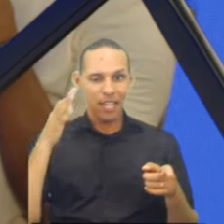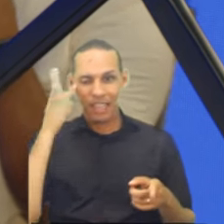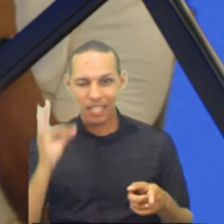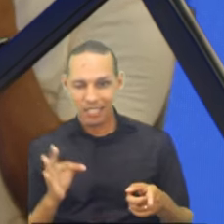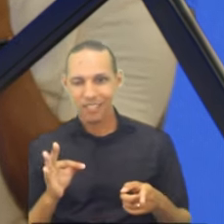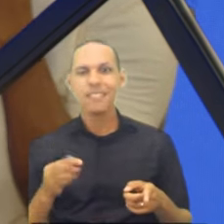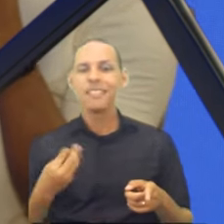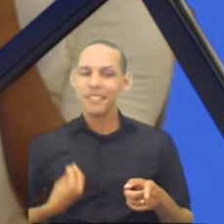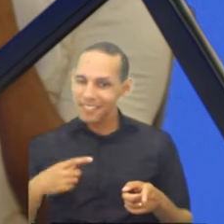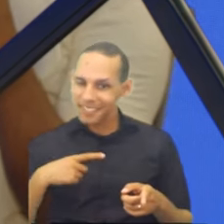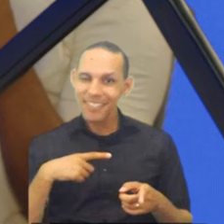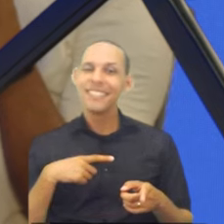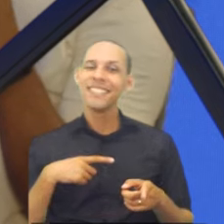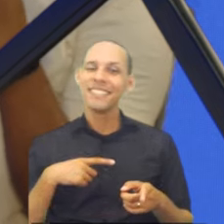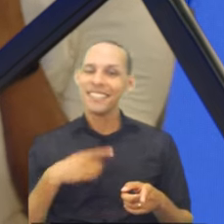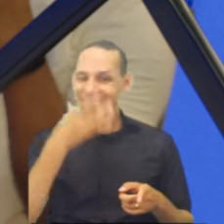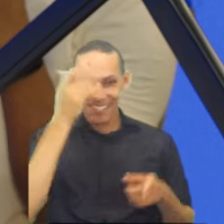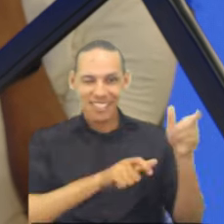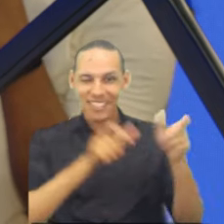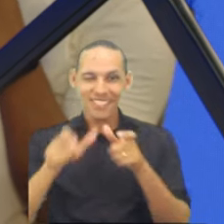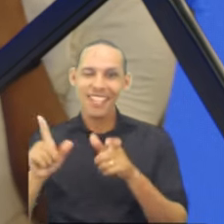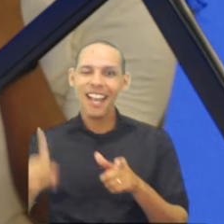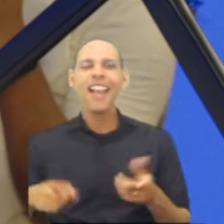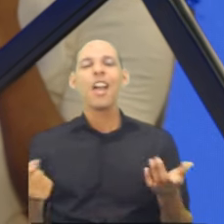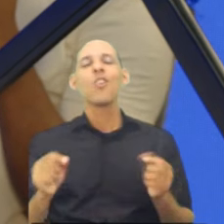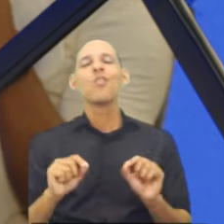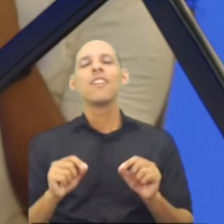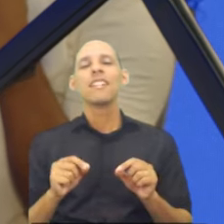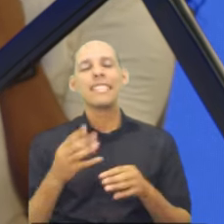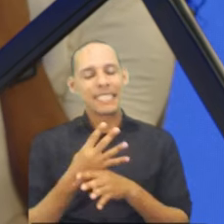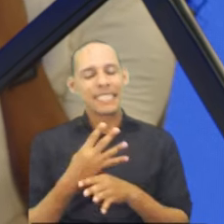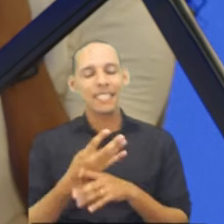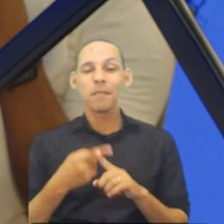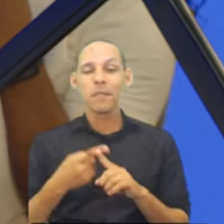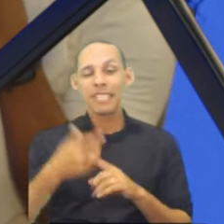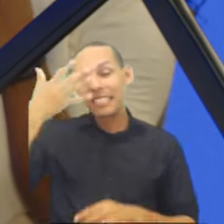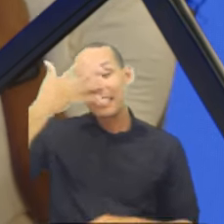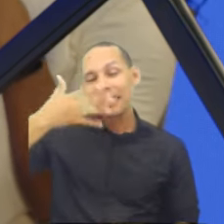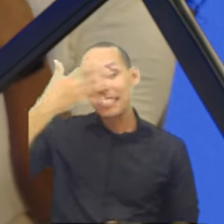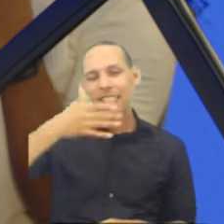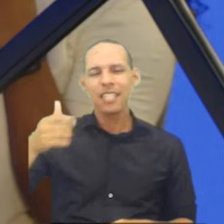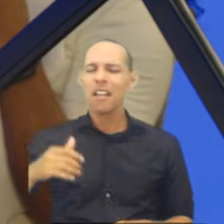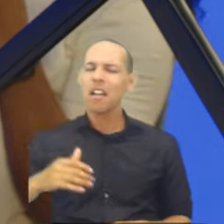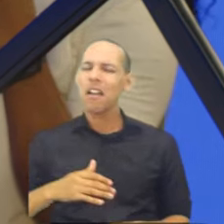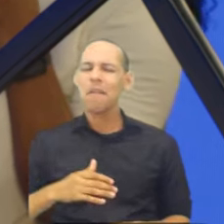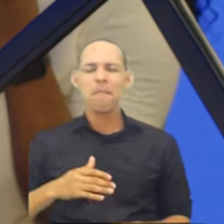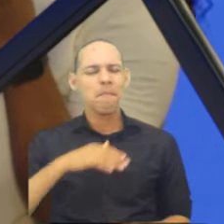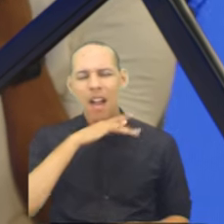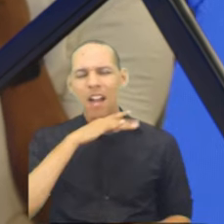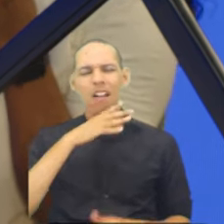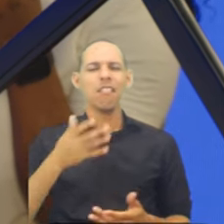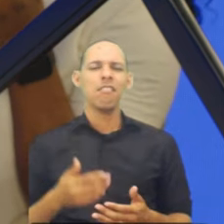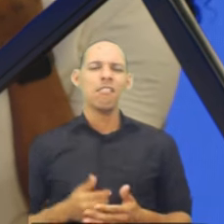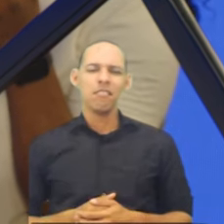pessoas existem e eu tô falando muito de existência porque tem também o caminho da invisibilização que é muito